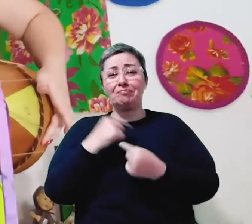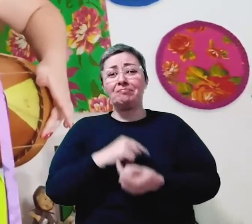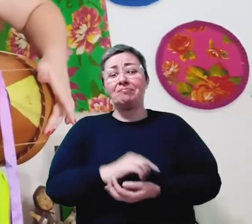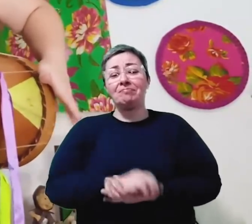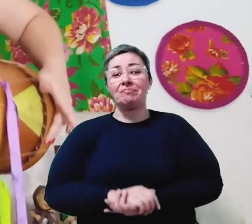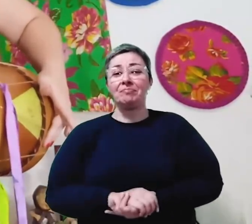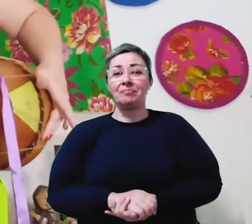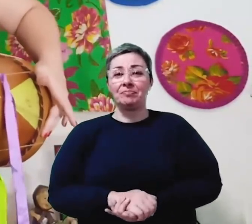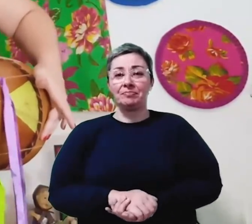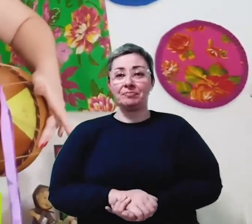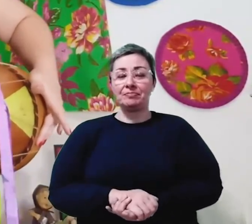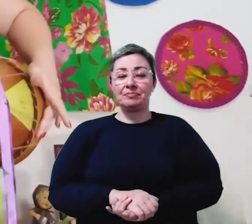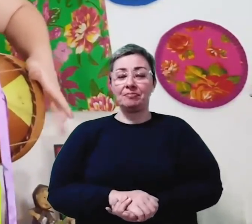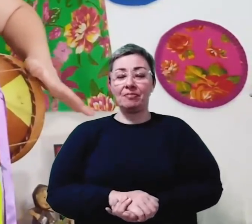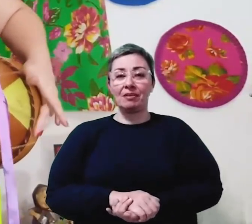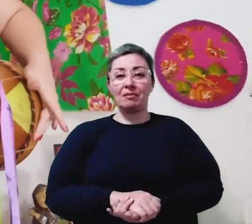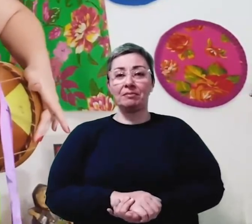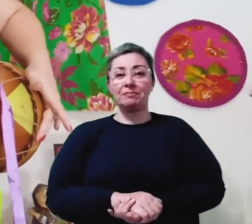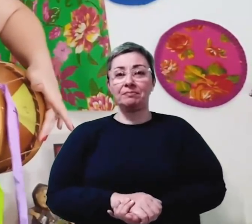chorou.